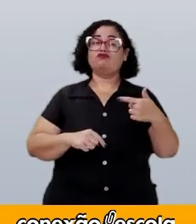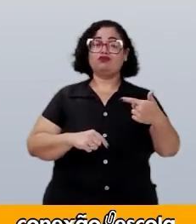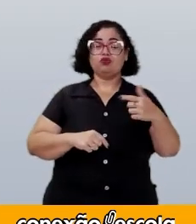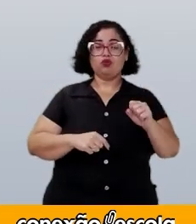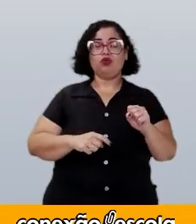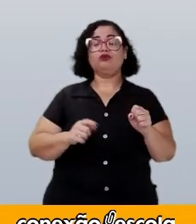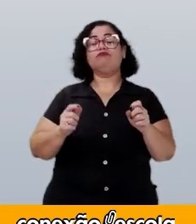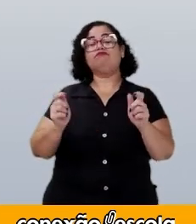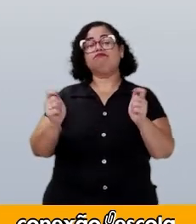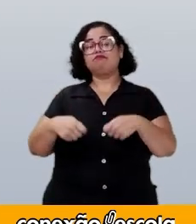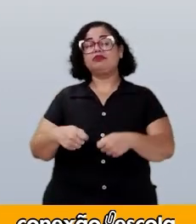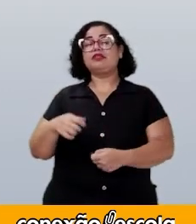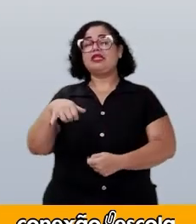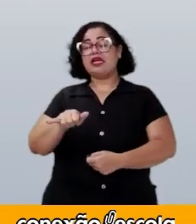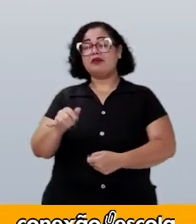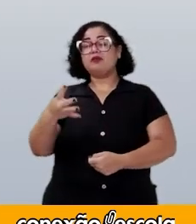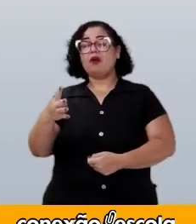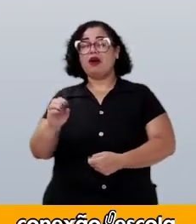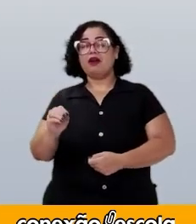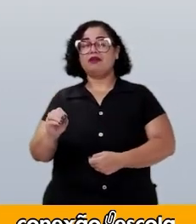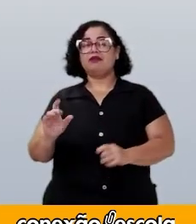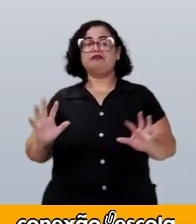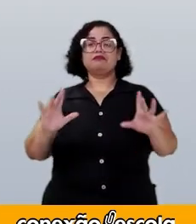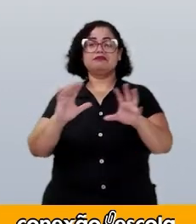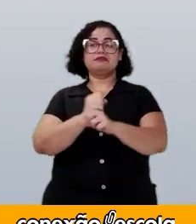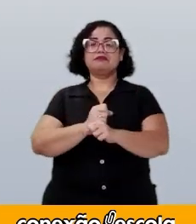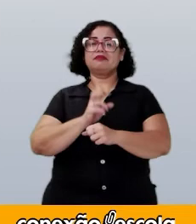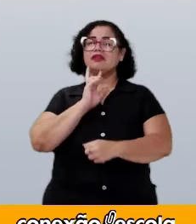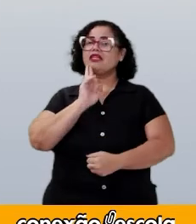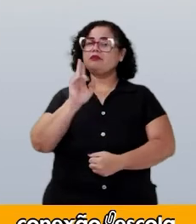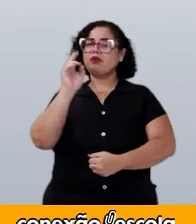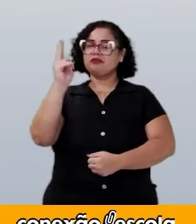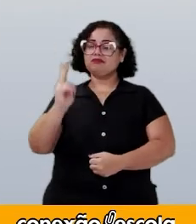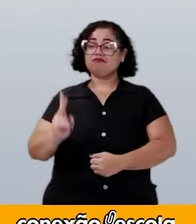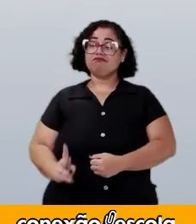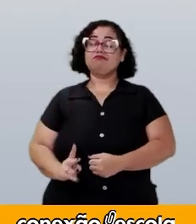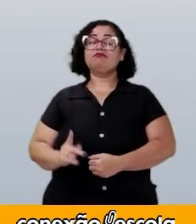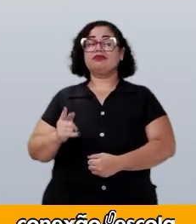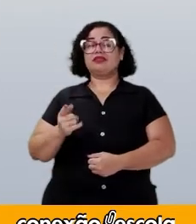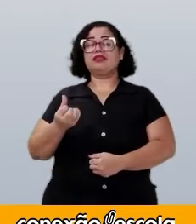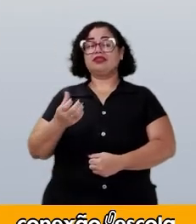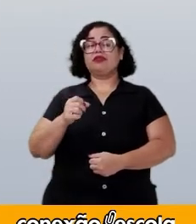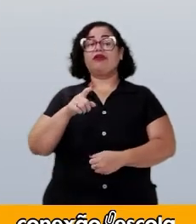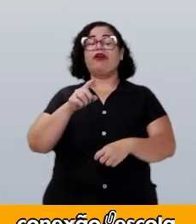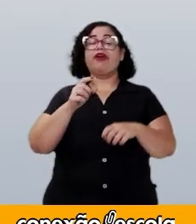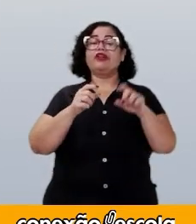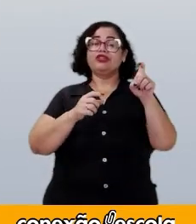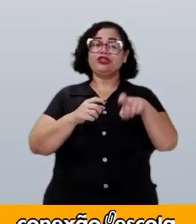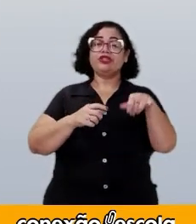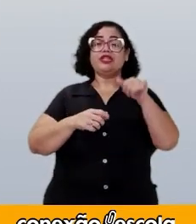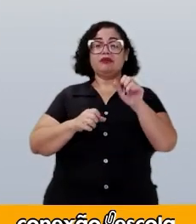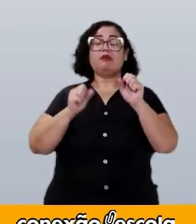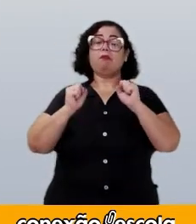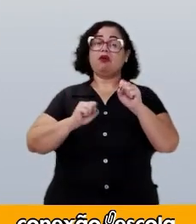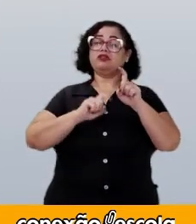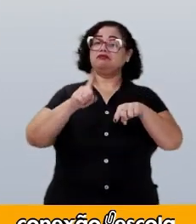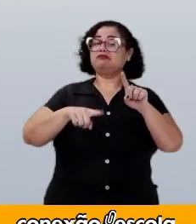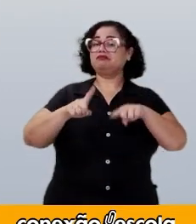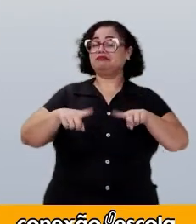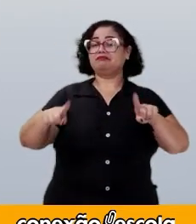28, então o y será 40. Nesse caso, chamamos x e y de variável, pois esse valor